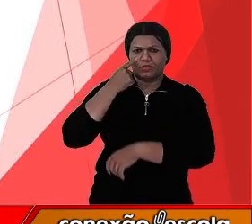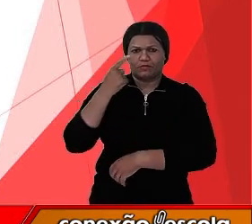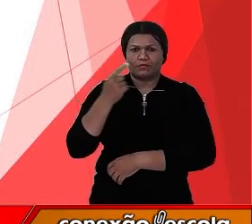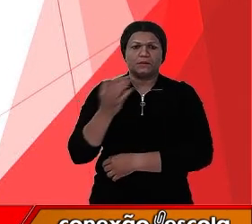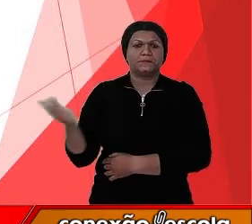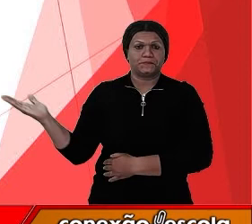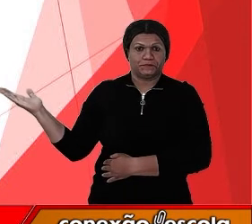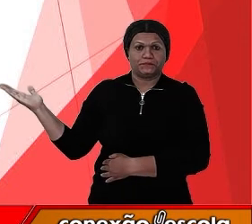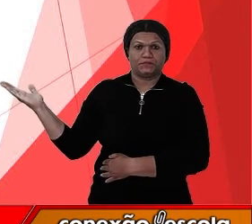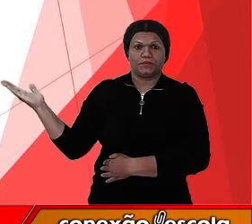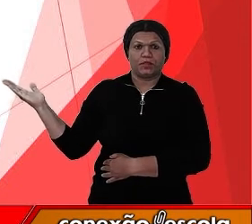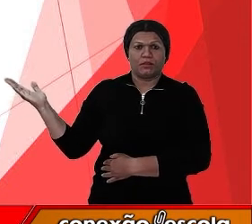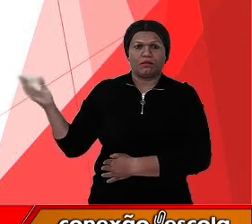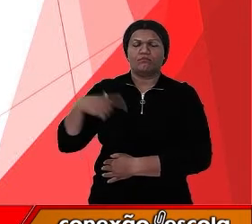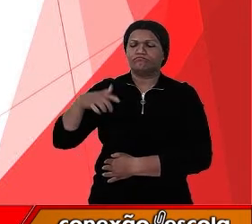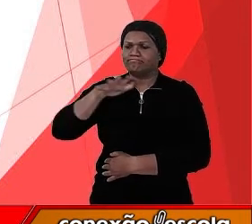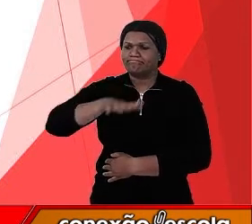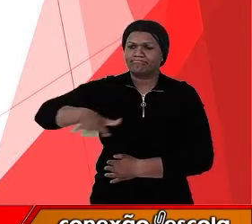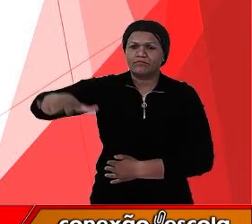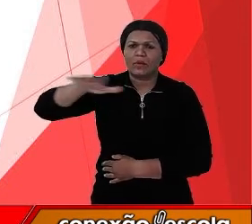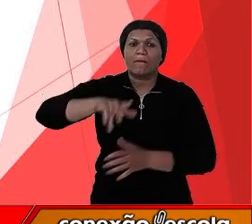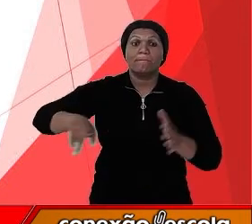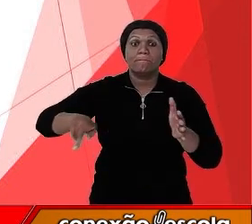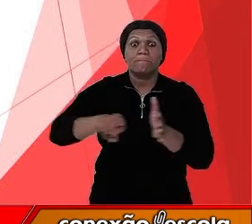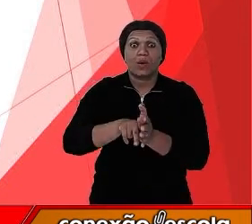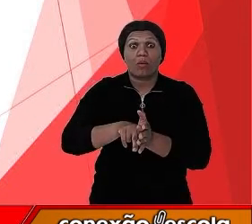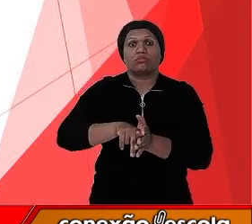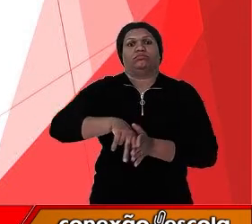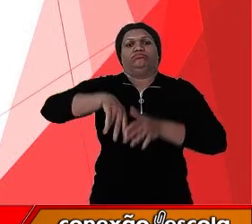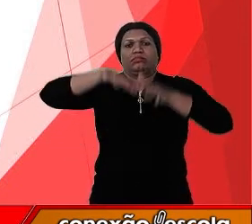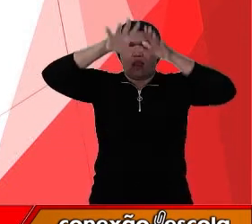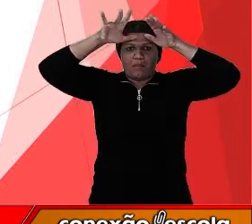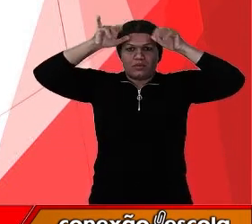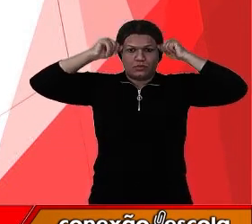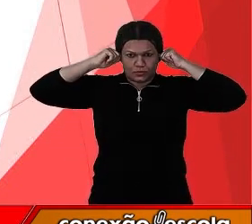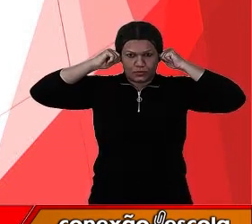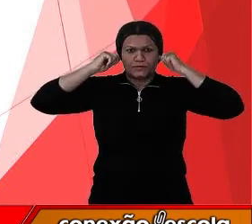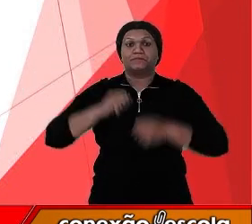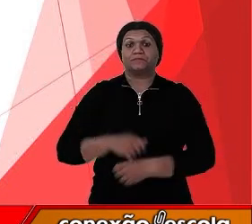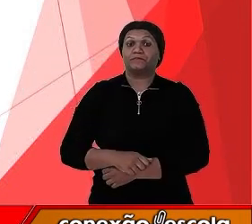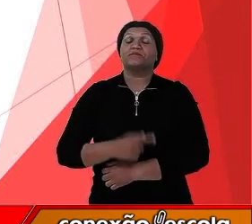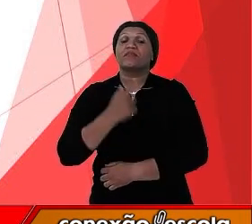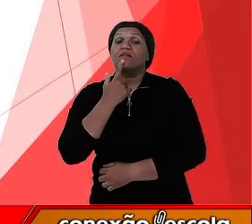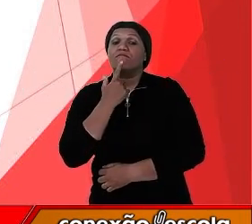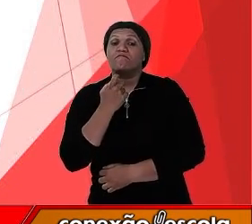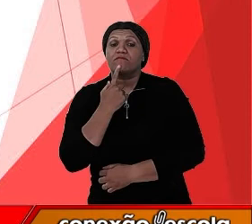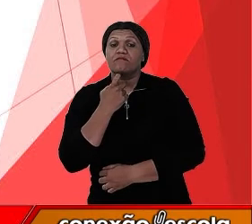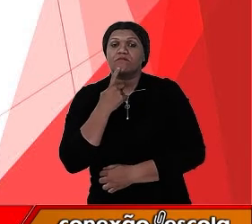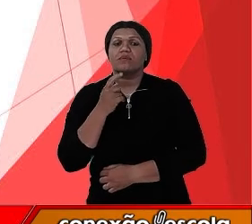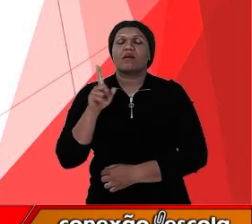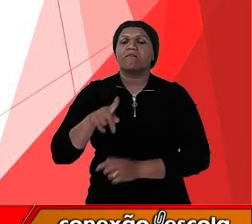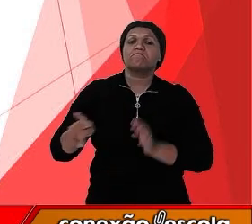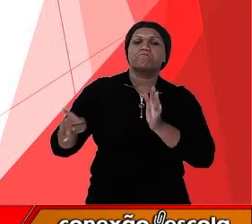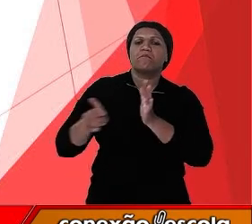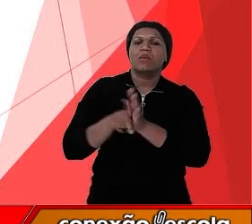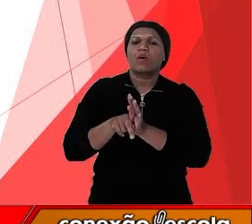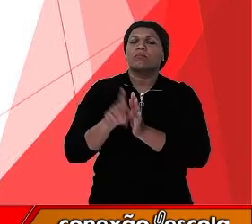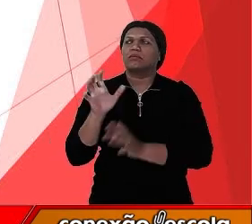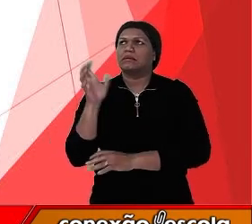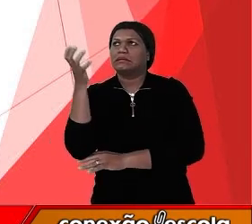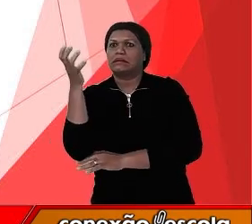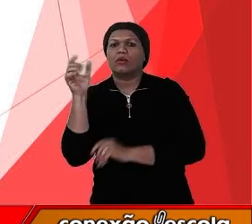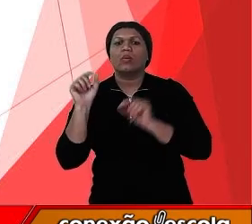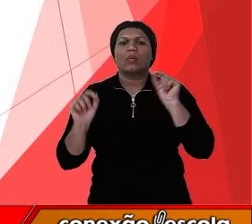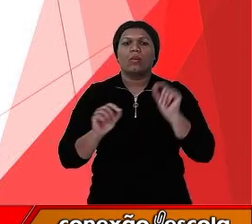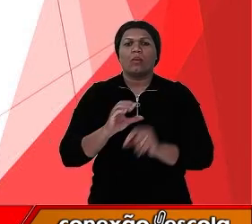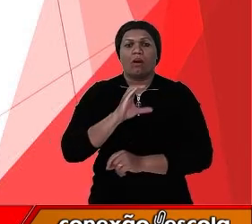domínio morfoclimático amazônico em vermelho nós temos o domínio morfoclimático